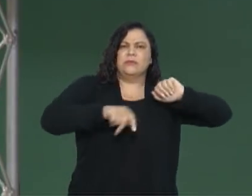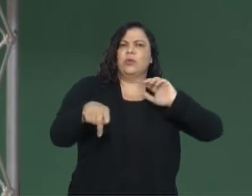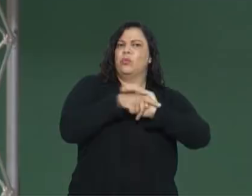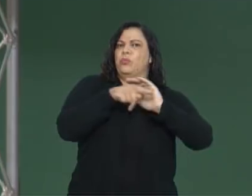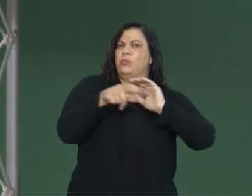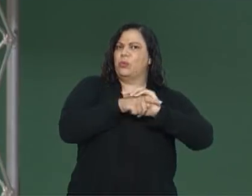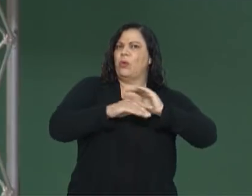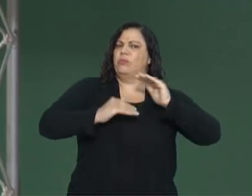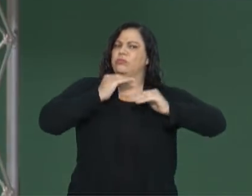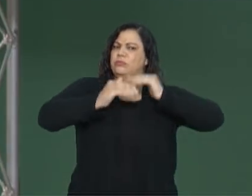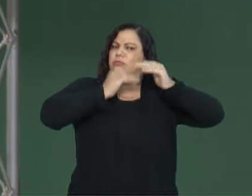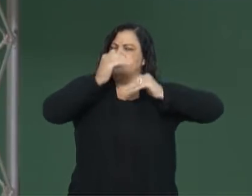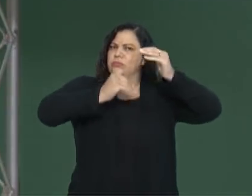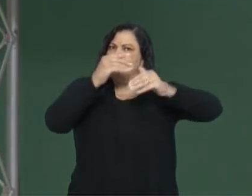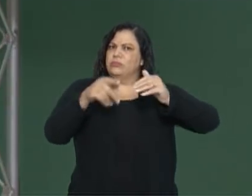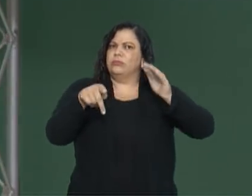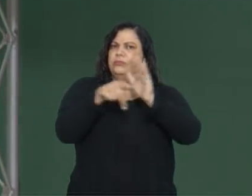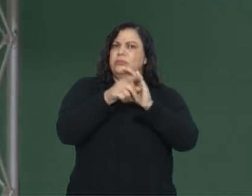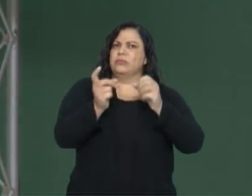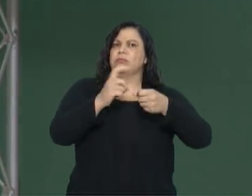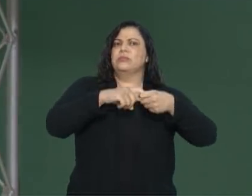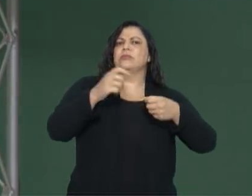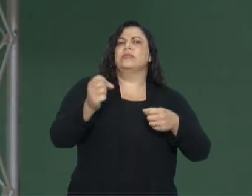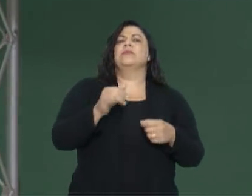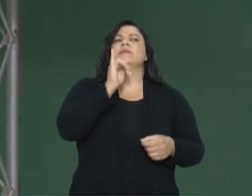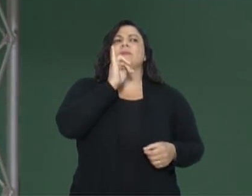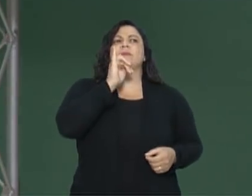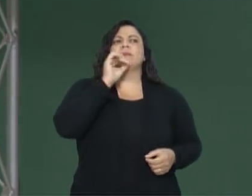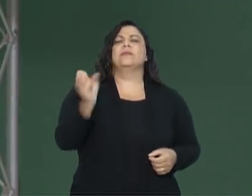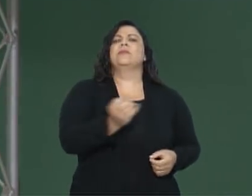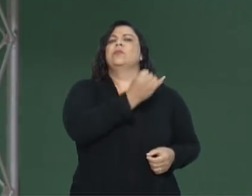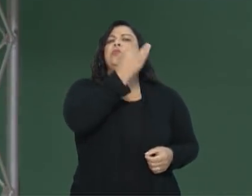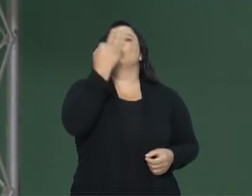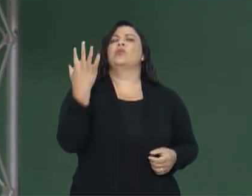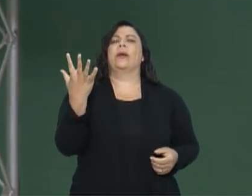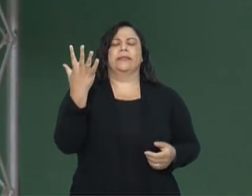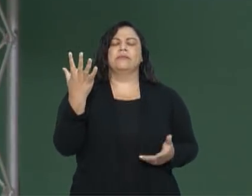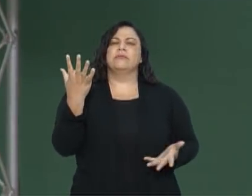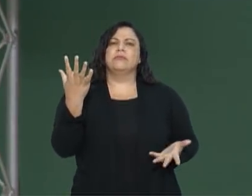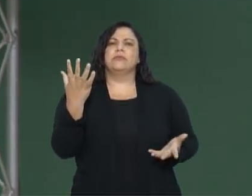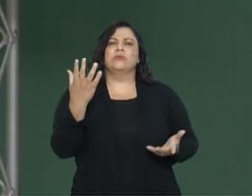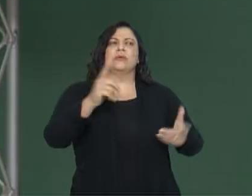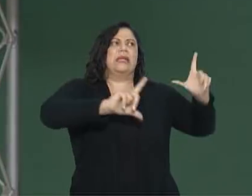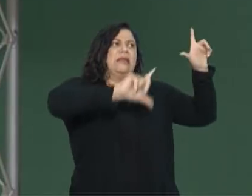Exemplo, quantos aparelhos da sua casa vêm da Coreia do Sul?